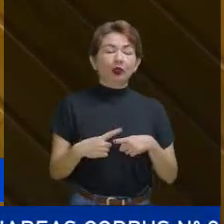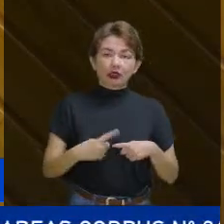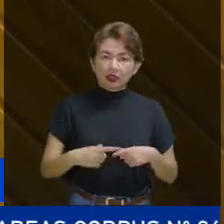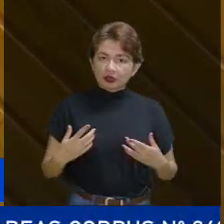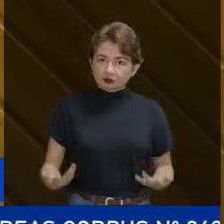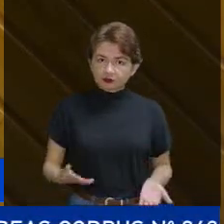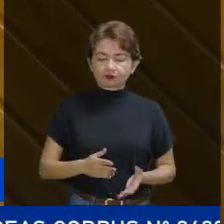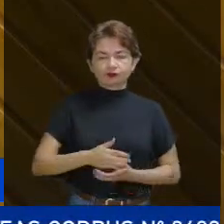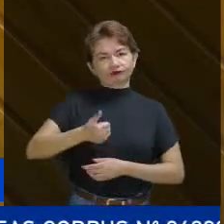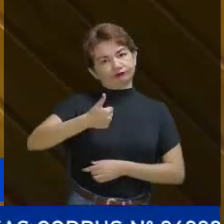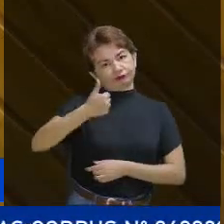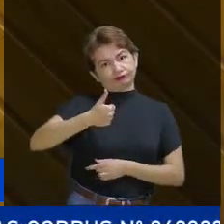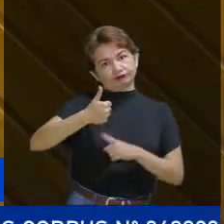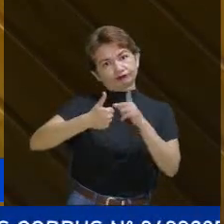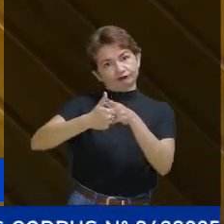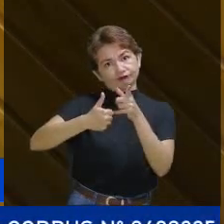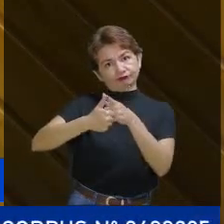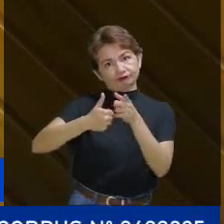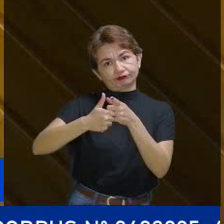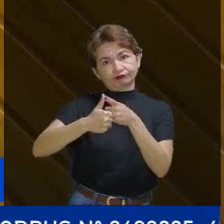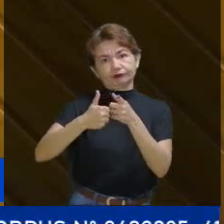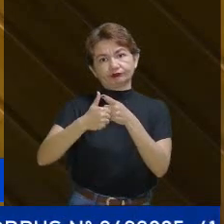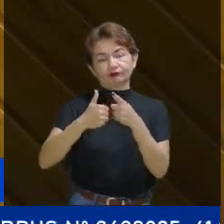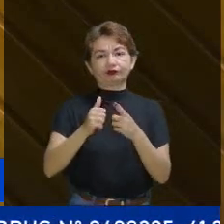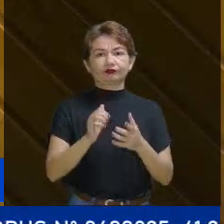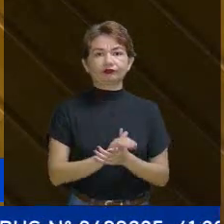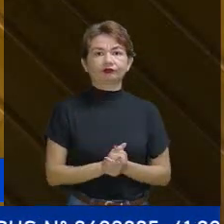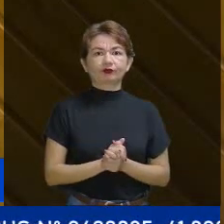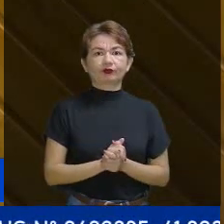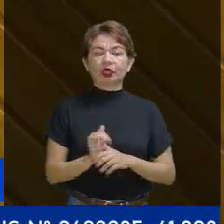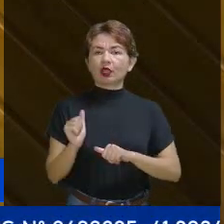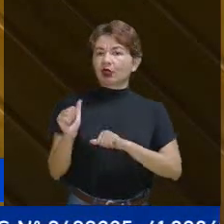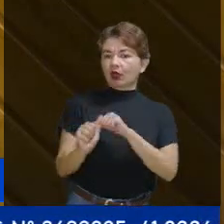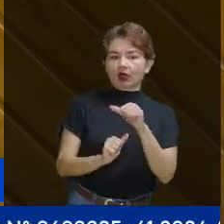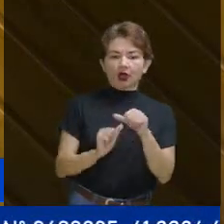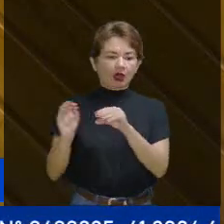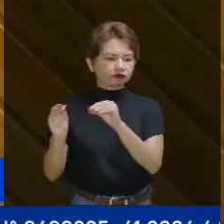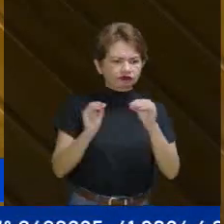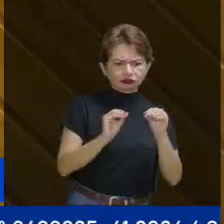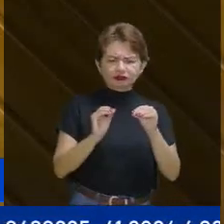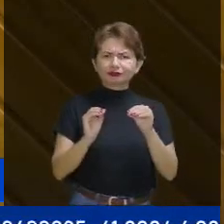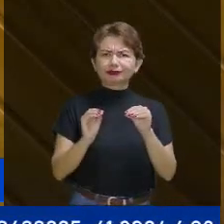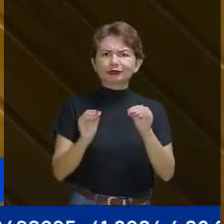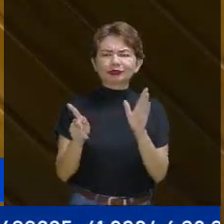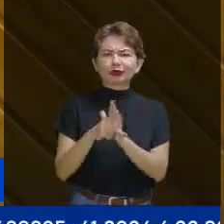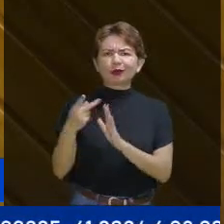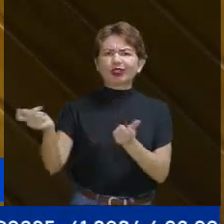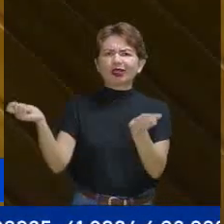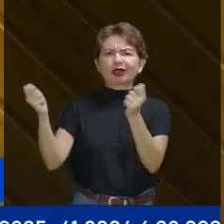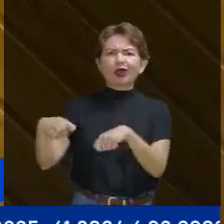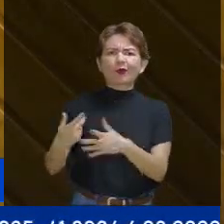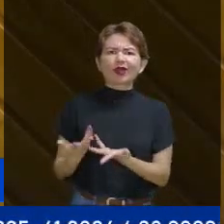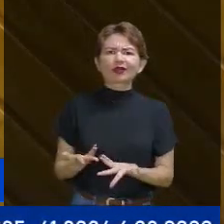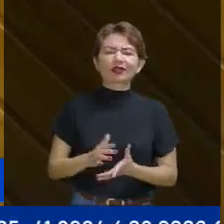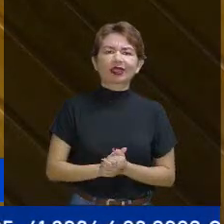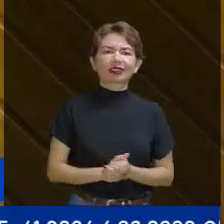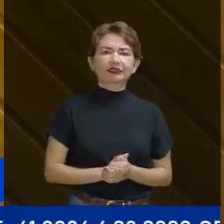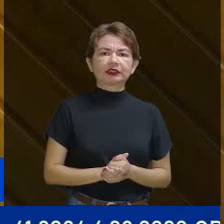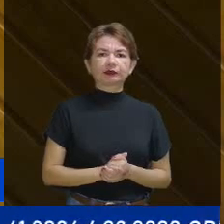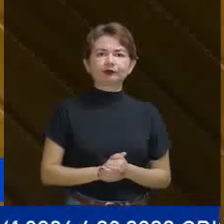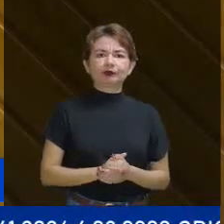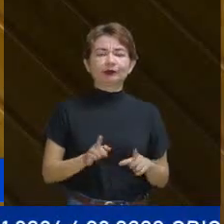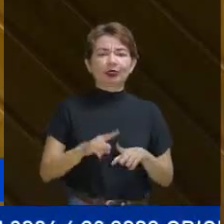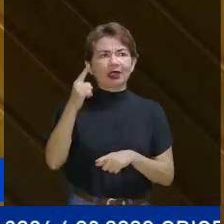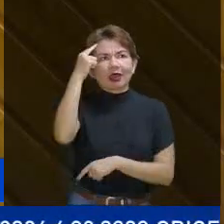quê? Porque, primeiro, extrapola, usurpa a sua competência e o mais grave, fere de